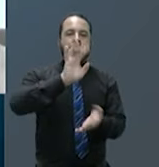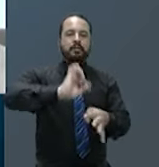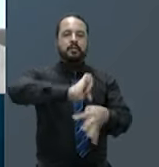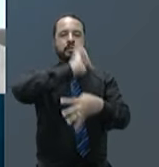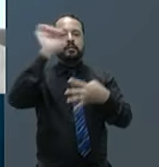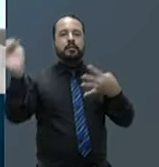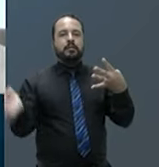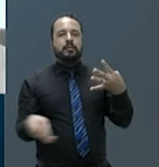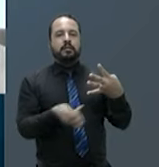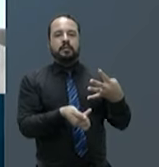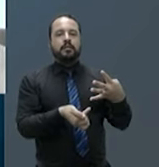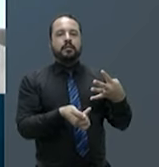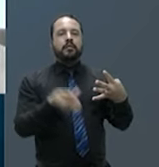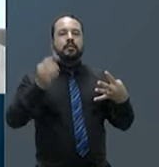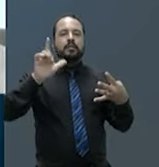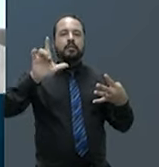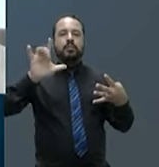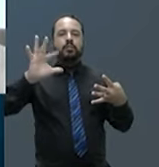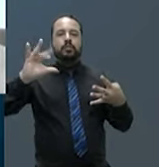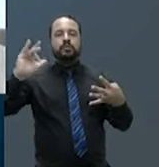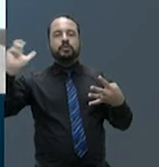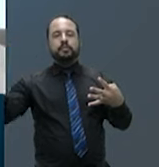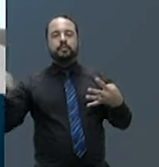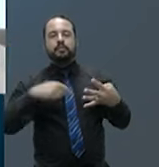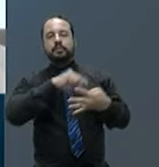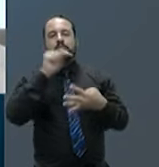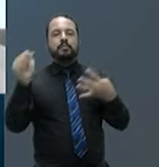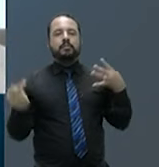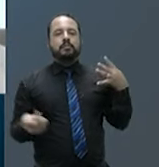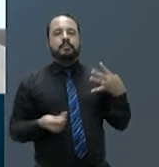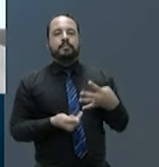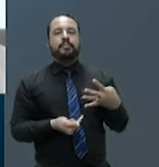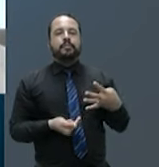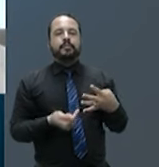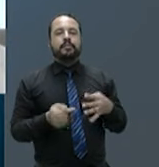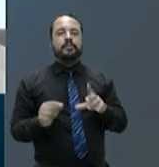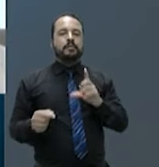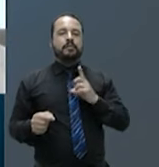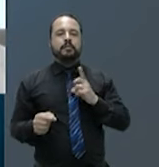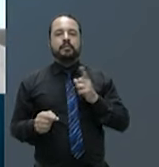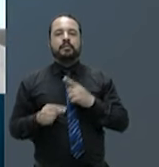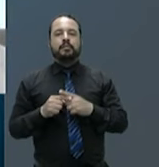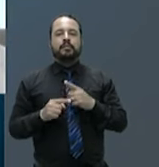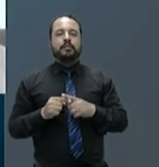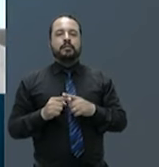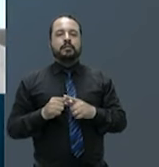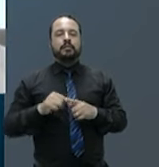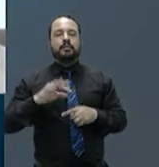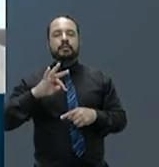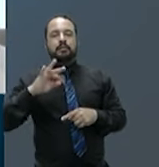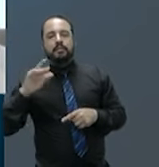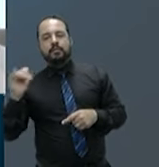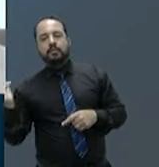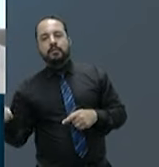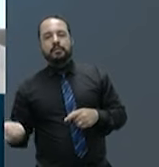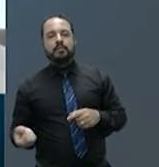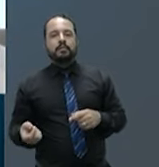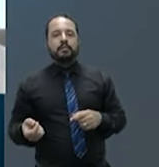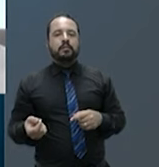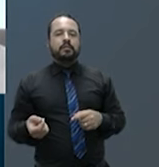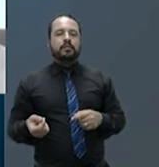em Luxemburgo. Operou-se, portanto, uma revelia irregular, de sorte